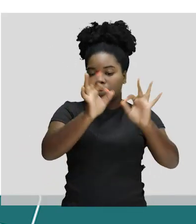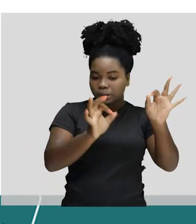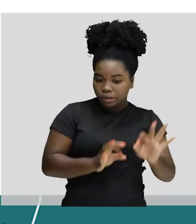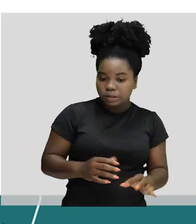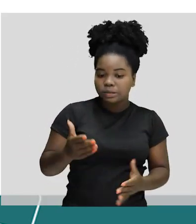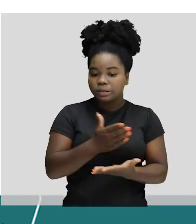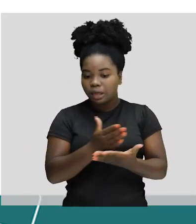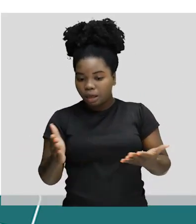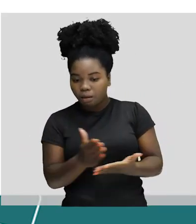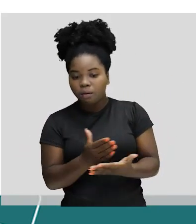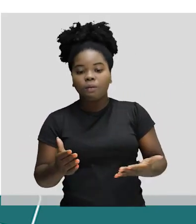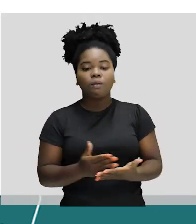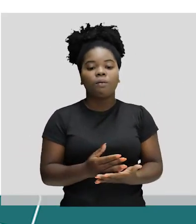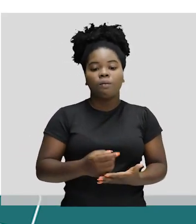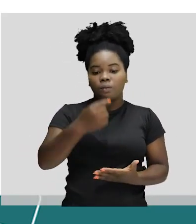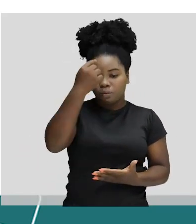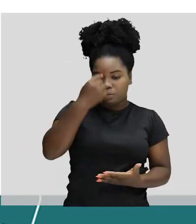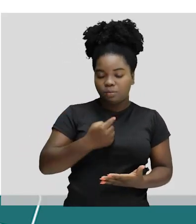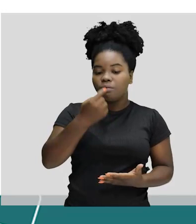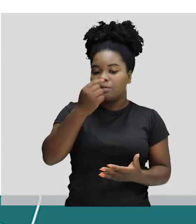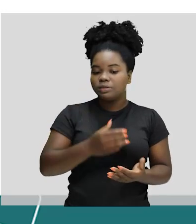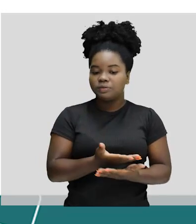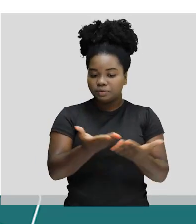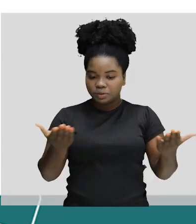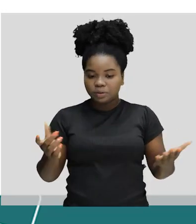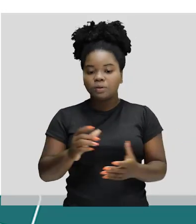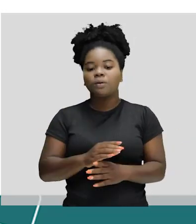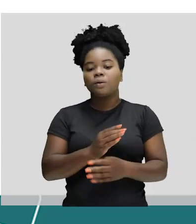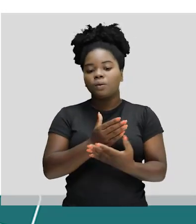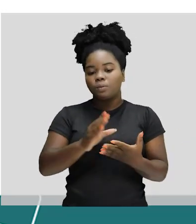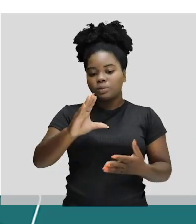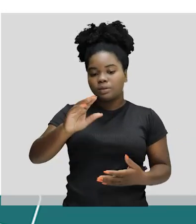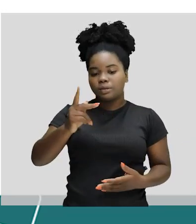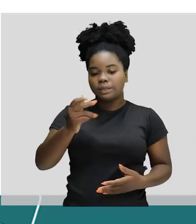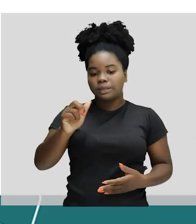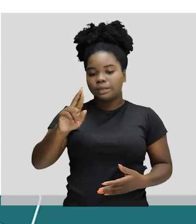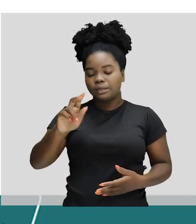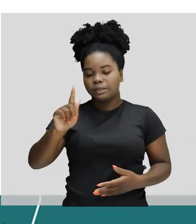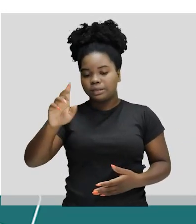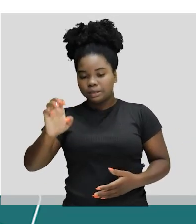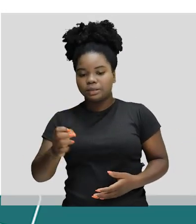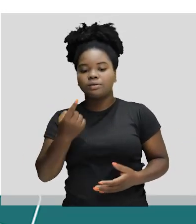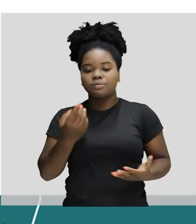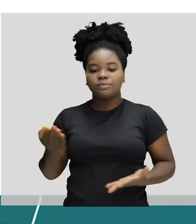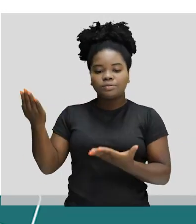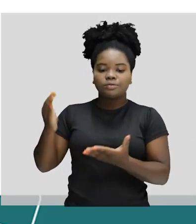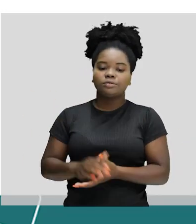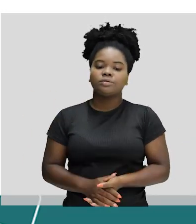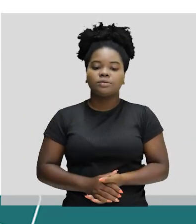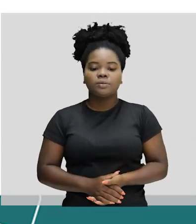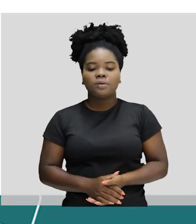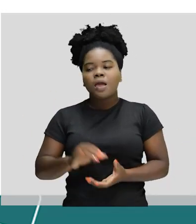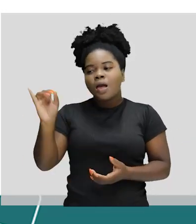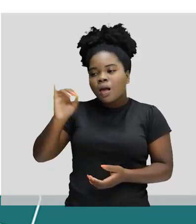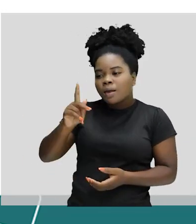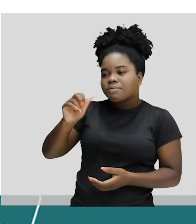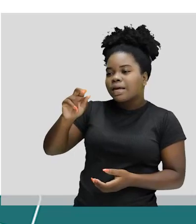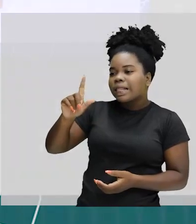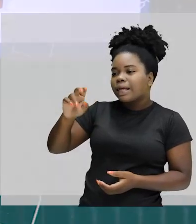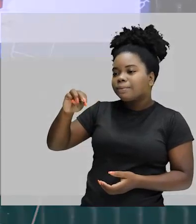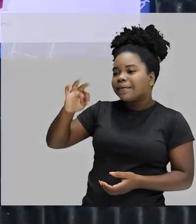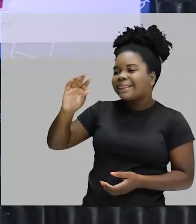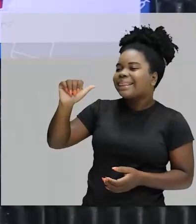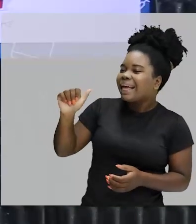aqui para vocês, né? Uma charge, começando aqui com uma charge, que diz assim, caro parlamentar. Aí o